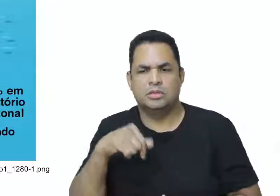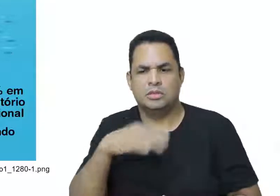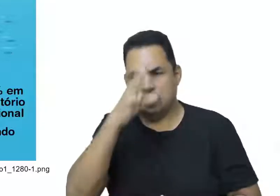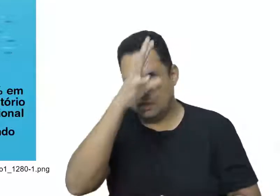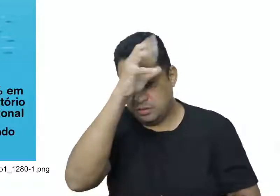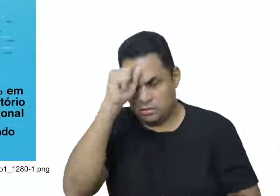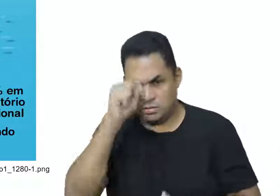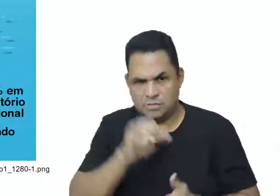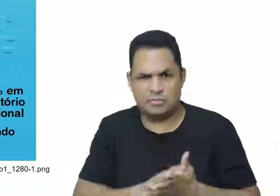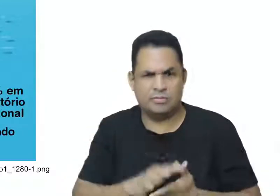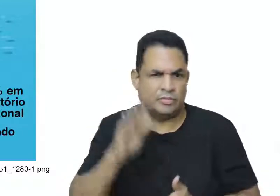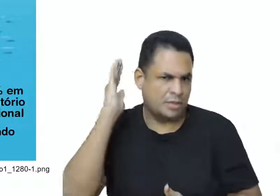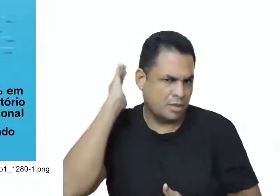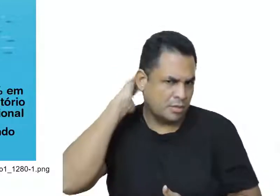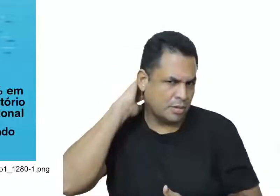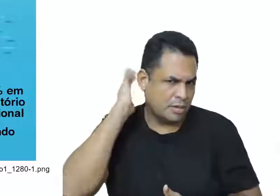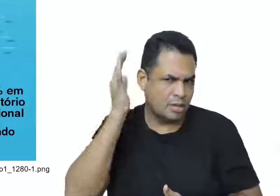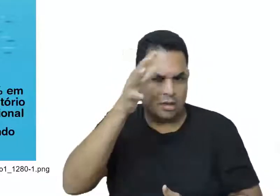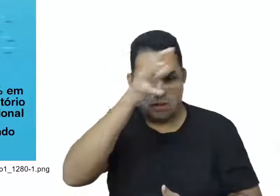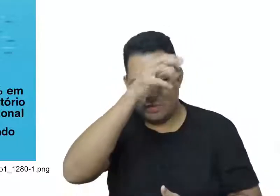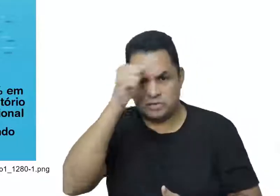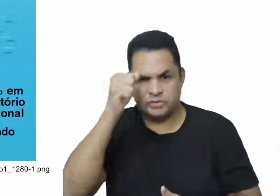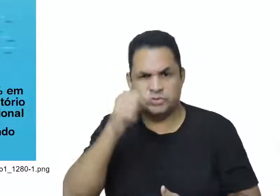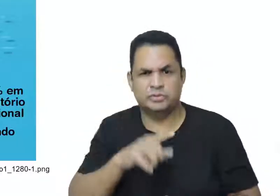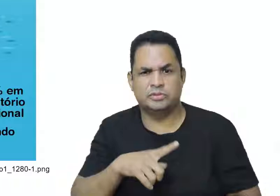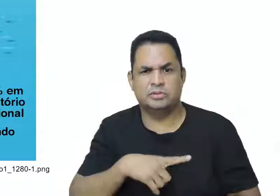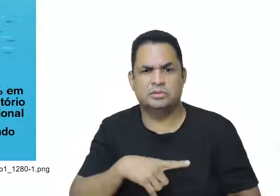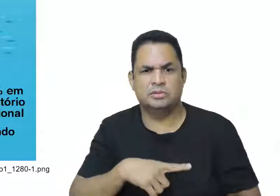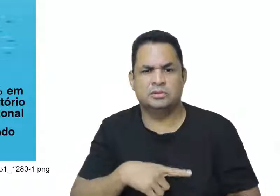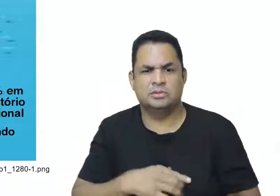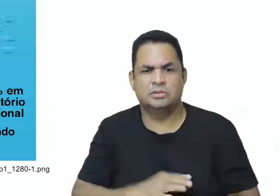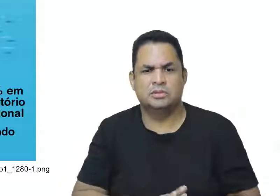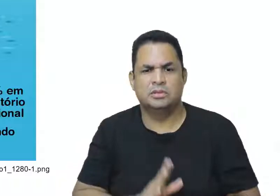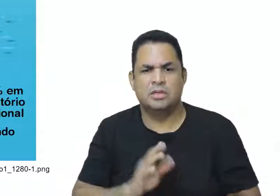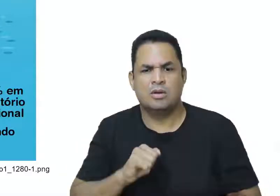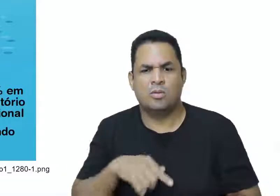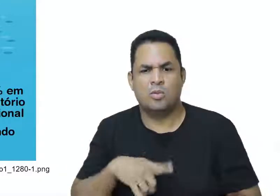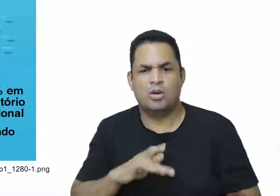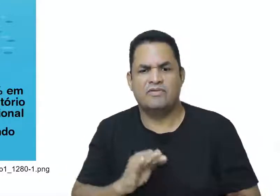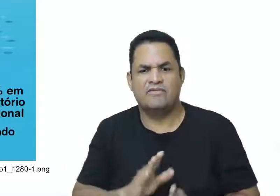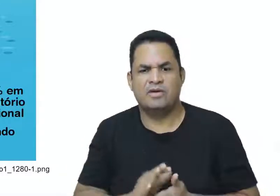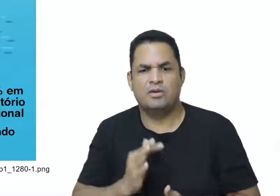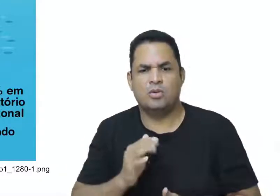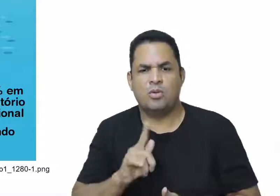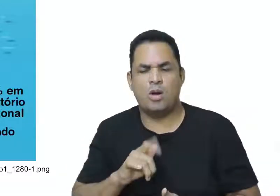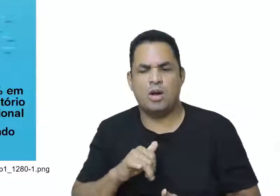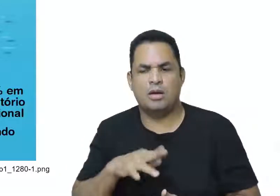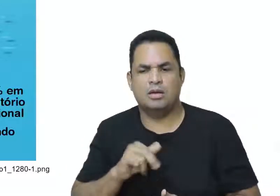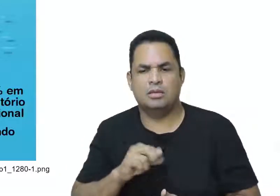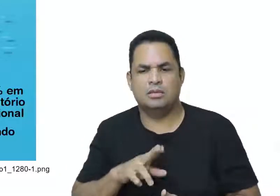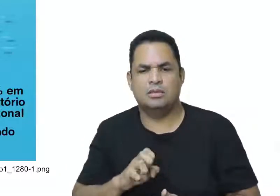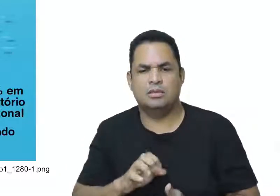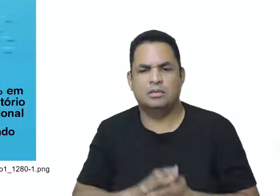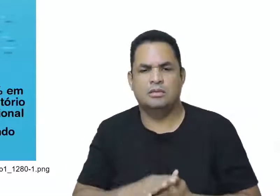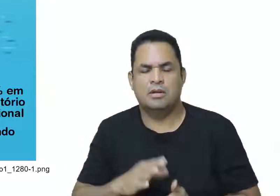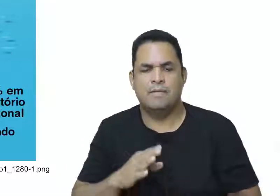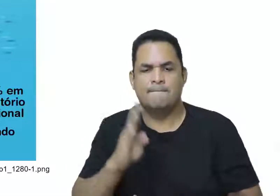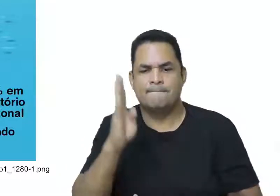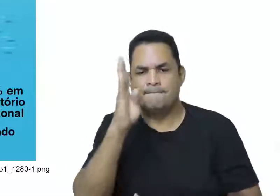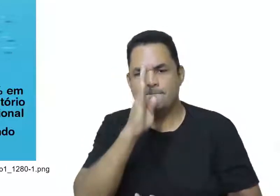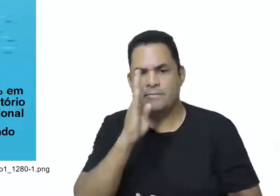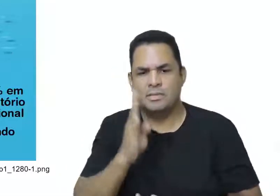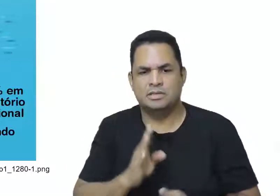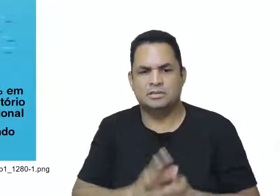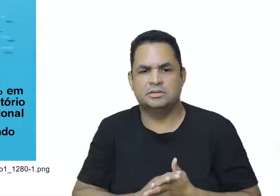pegando aí o Pará, o estado do Amazonas, e o aquífero Guarani, que pega não só o Brasil, mas como também